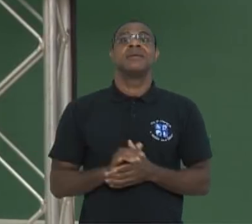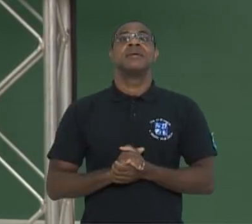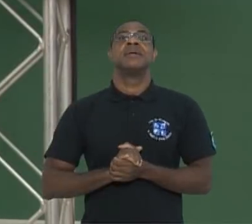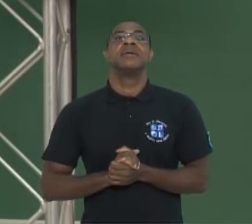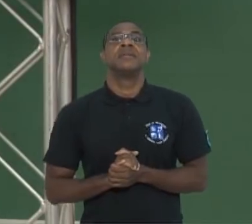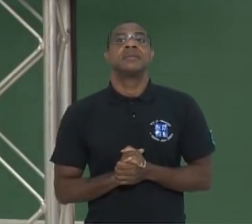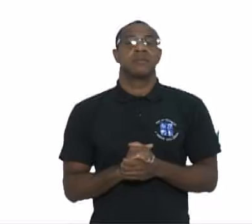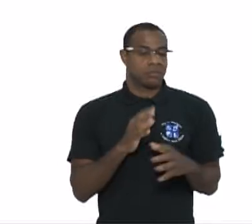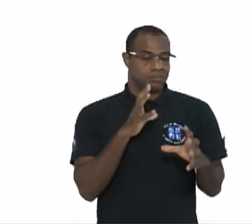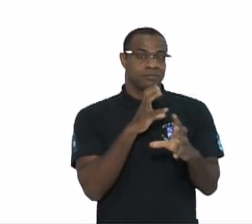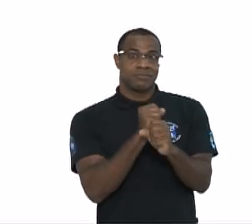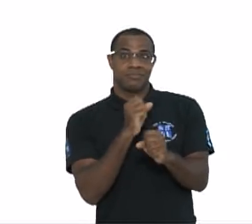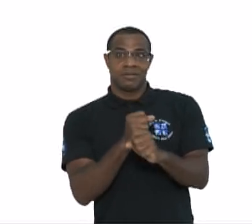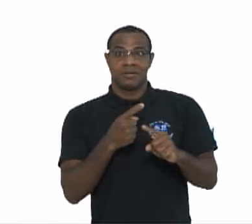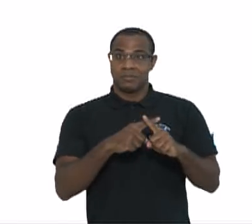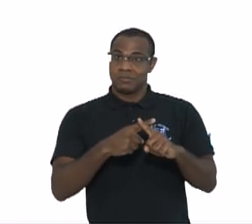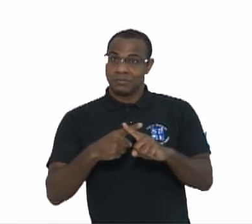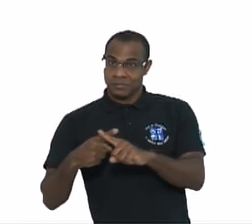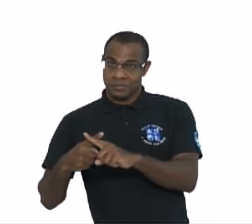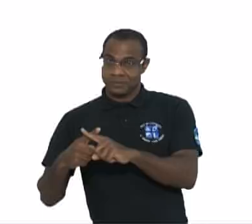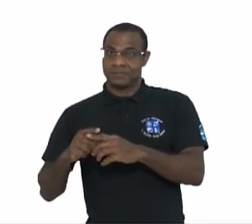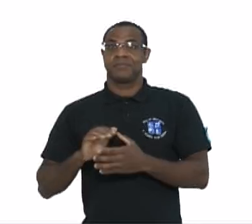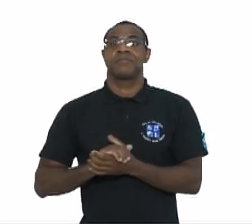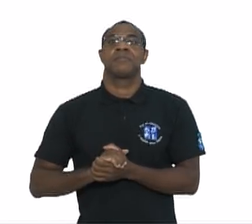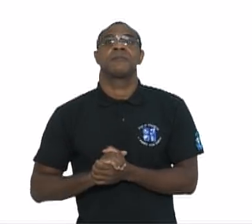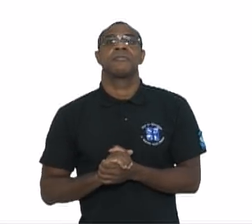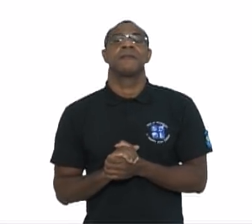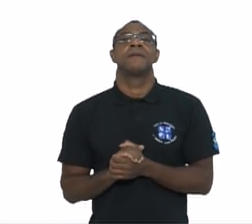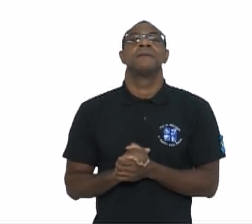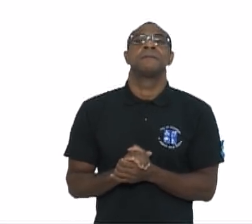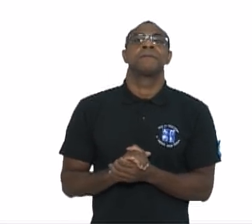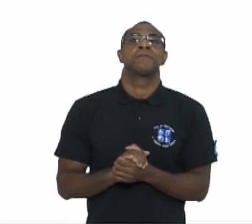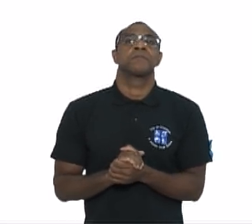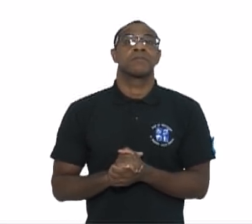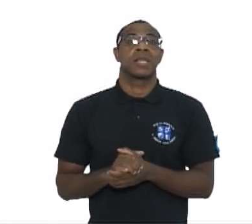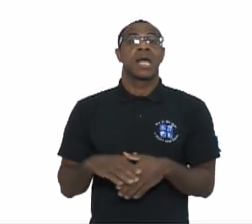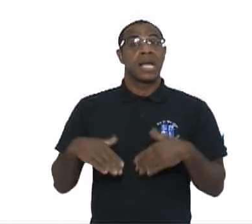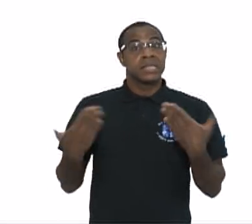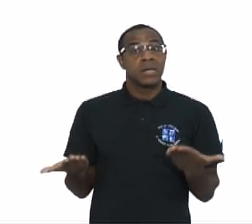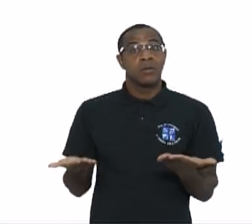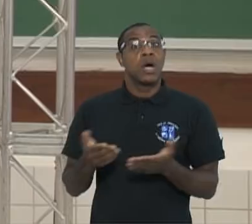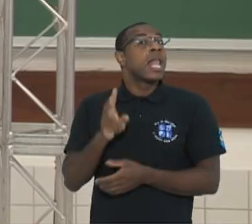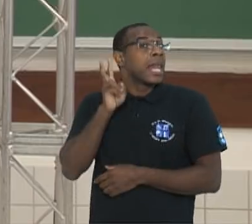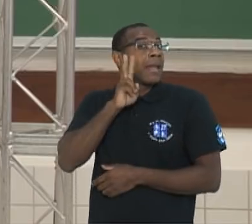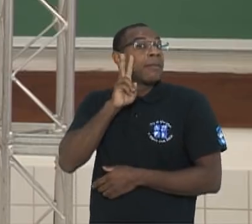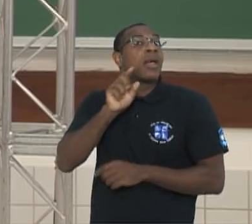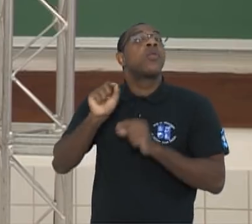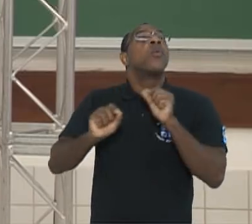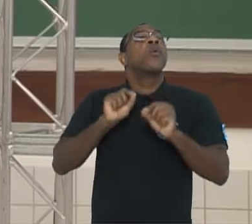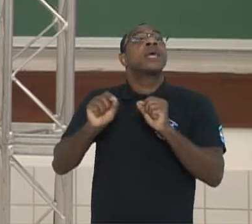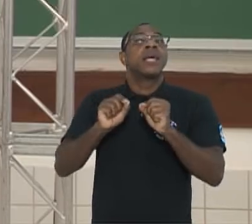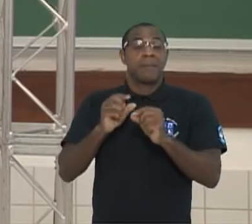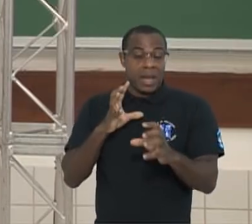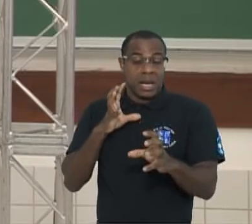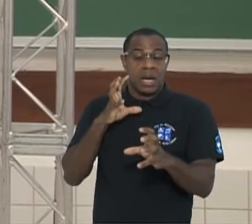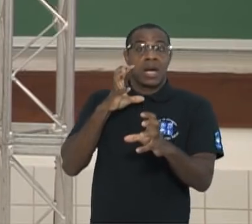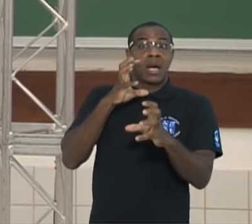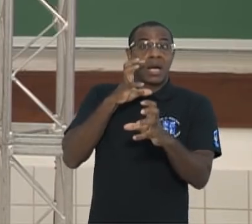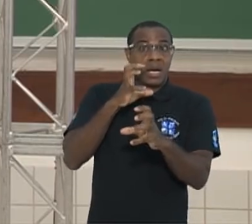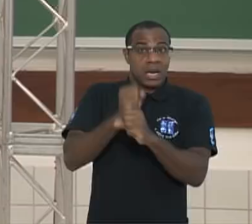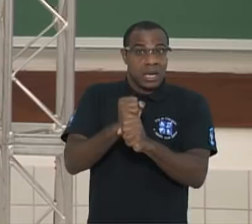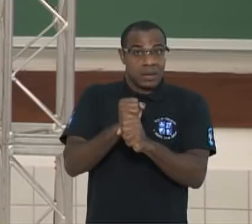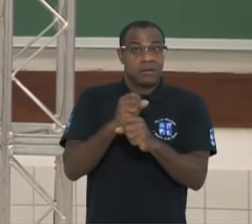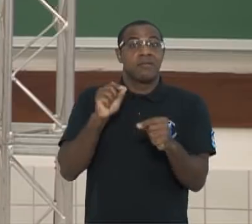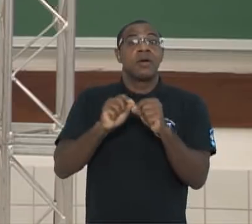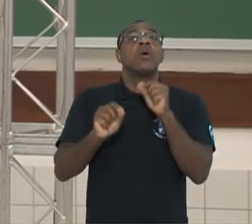3 vai dar o 45 centímetros cúbicos. Então, só lembrando, para calcular o volume, anotem